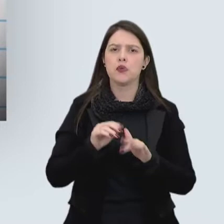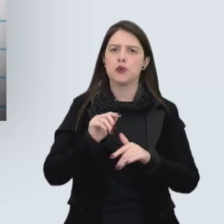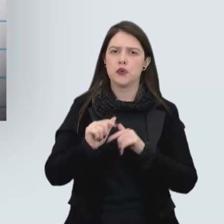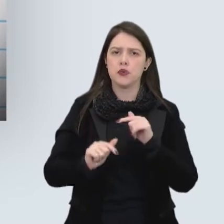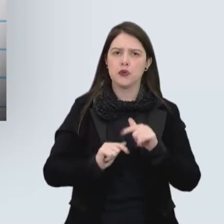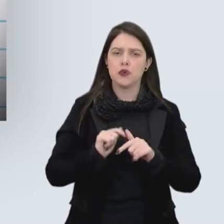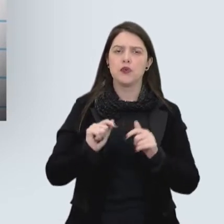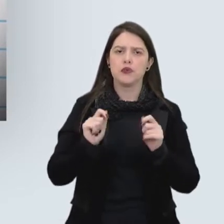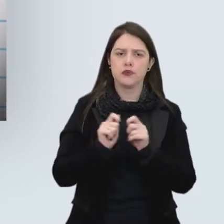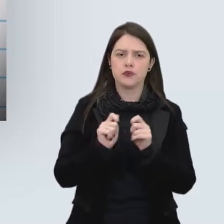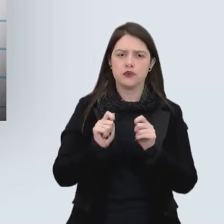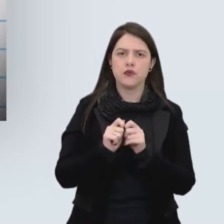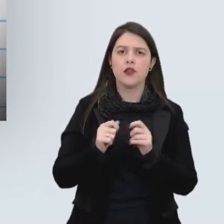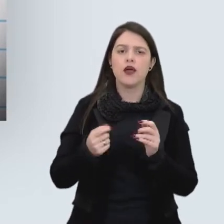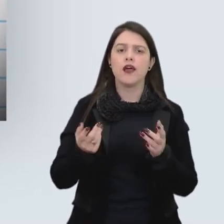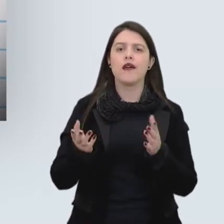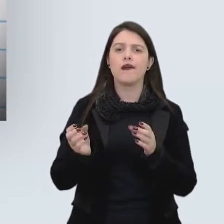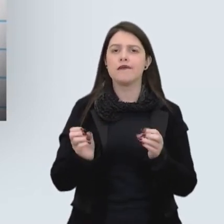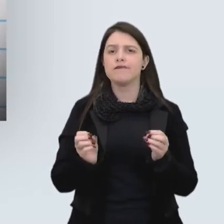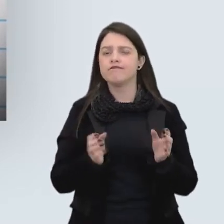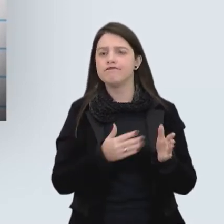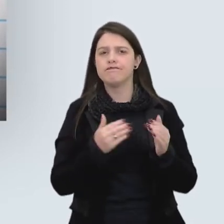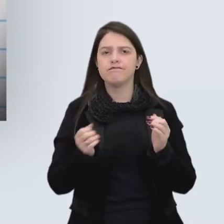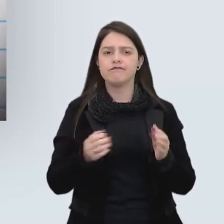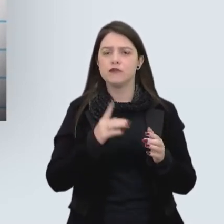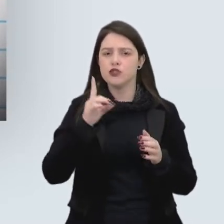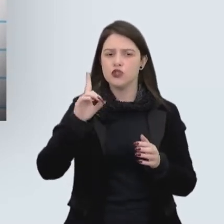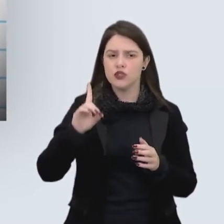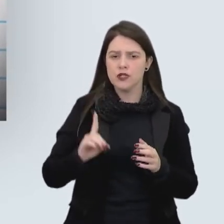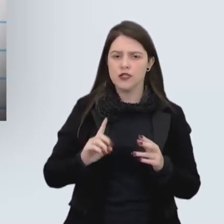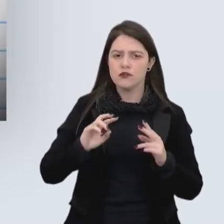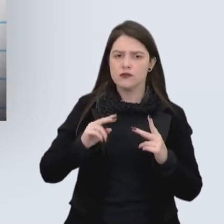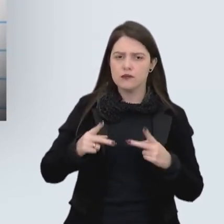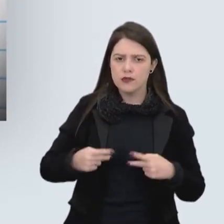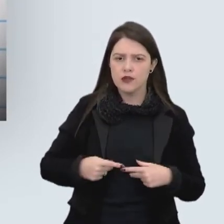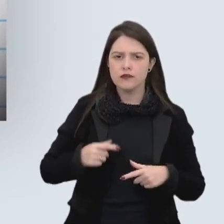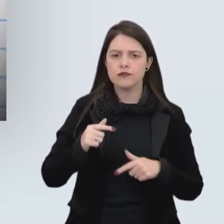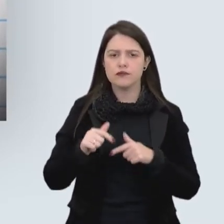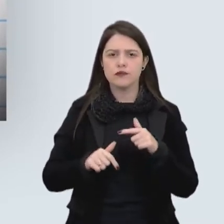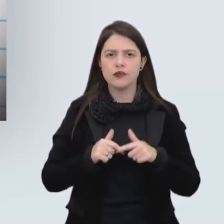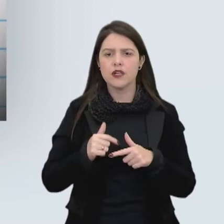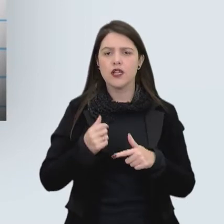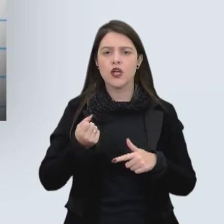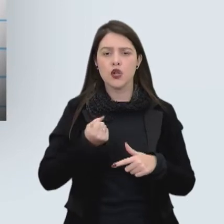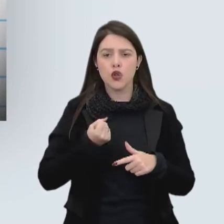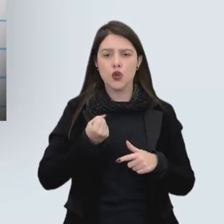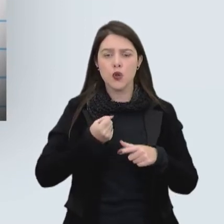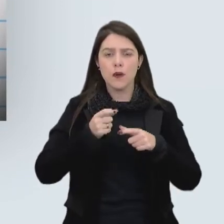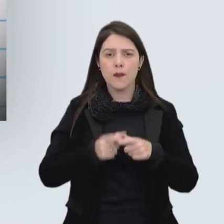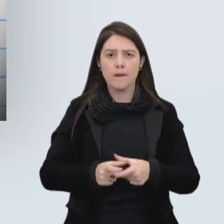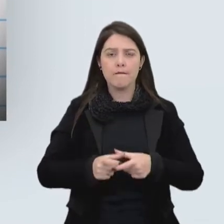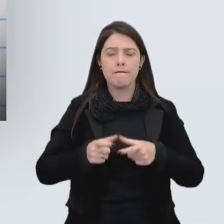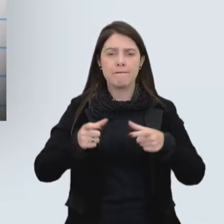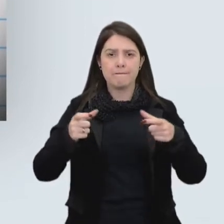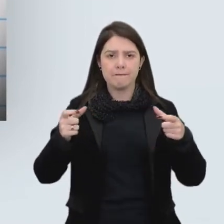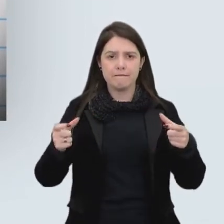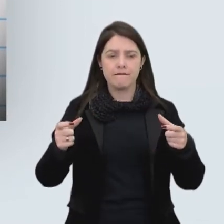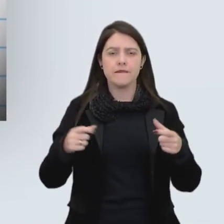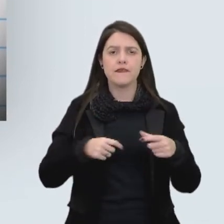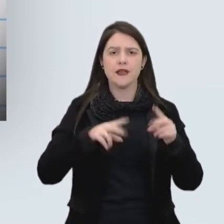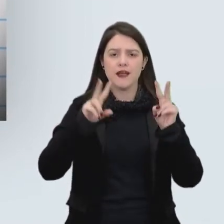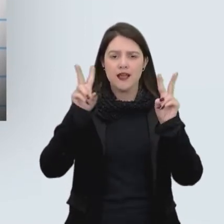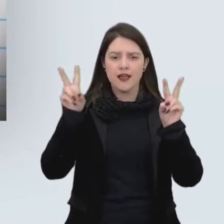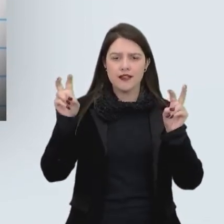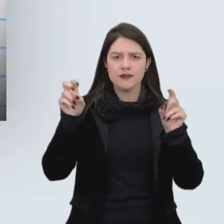que se baseia na promoção e cumprimento dos direitos fundamentais no trabalho, na remuneração e emprego dignos, na proteção social